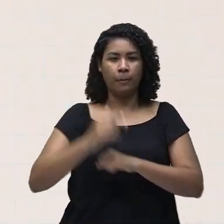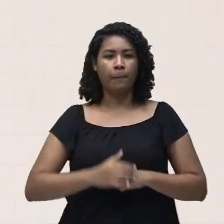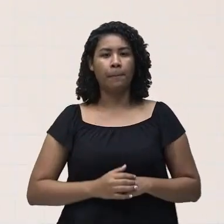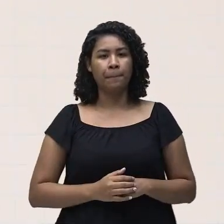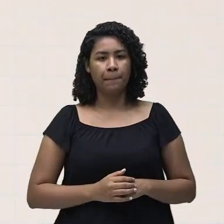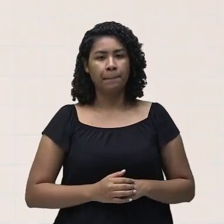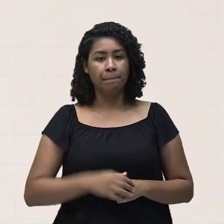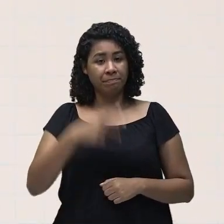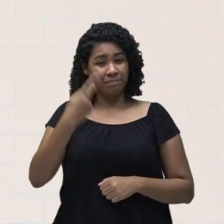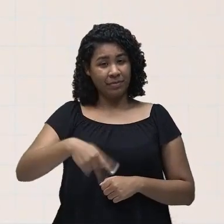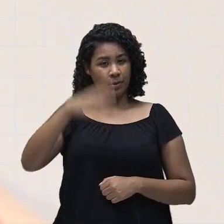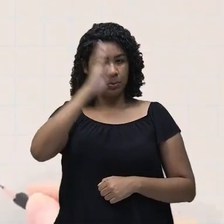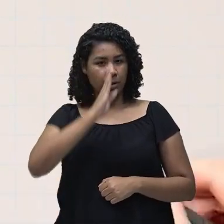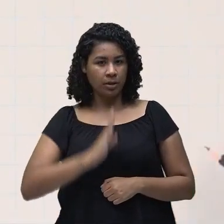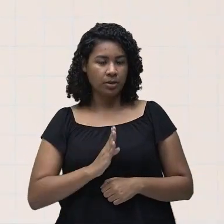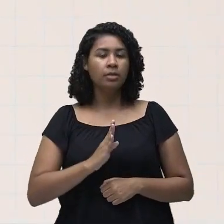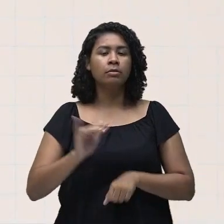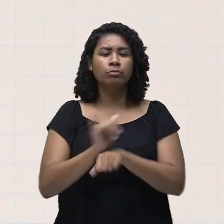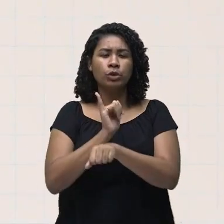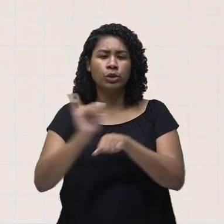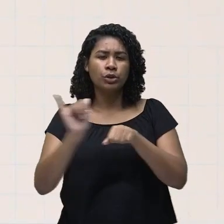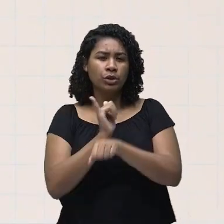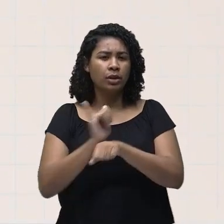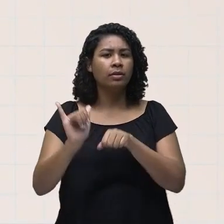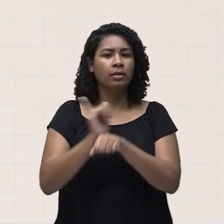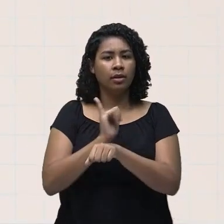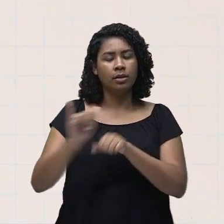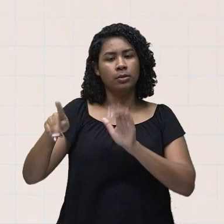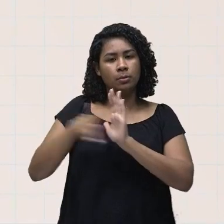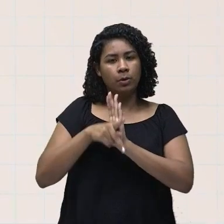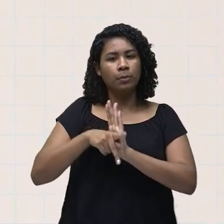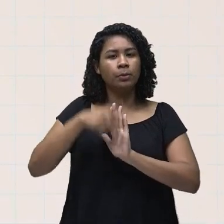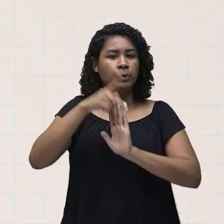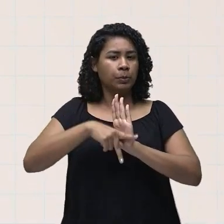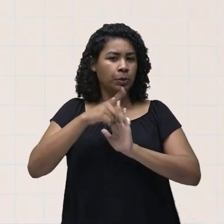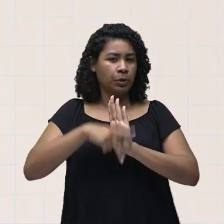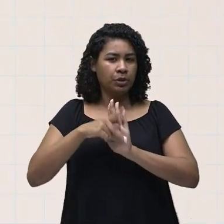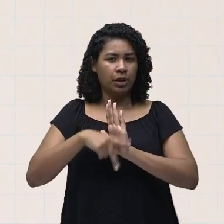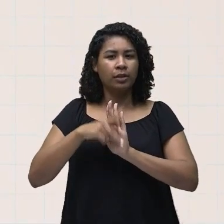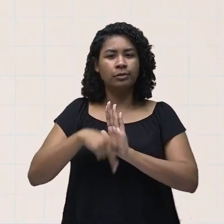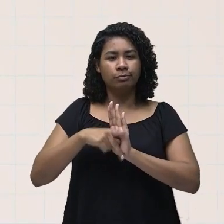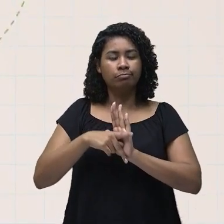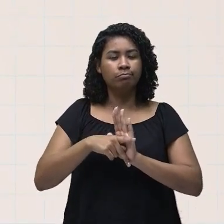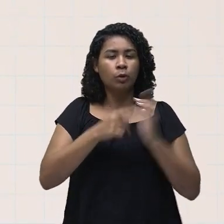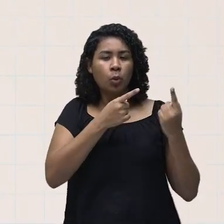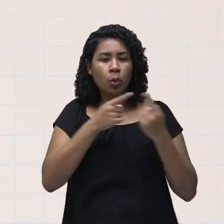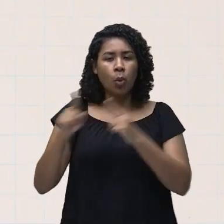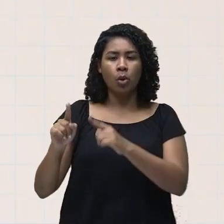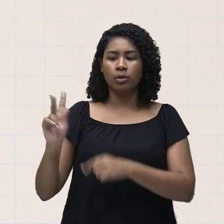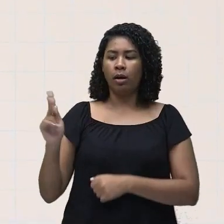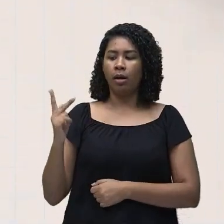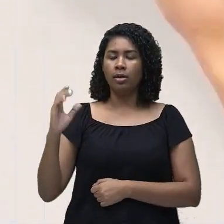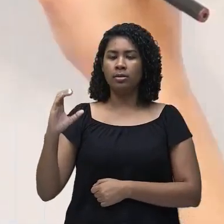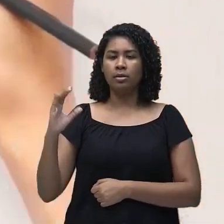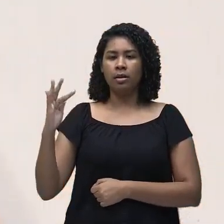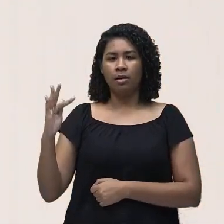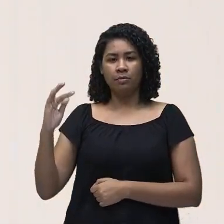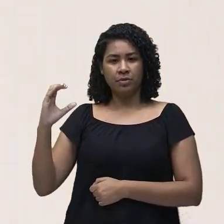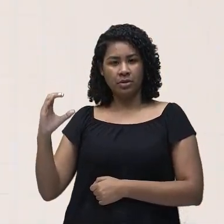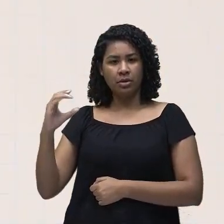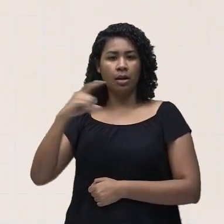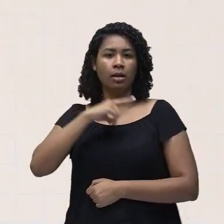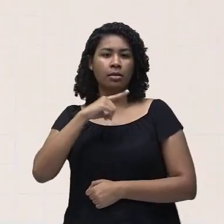No Brasil, a estratégia definida pelo Programa Brasileiro de Eliminação dos HCFCs contemplou